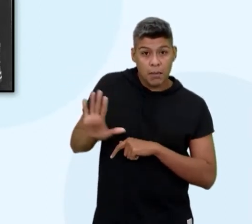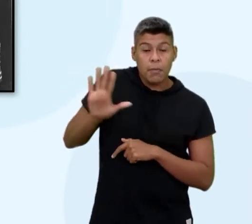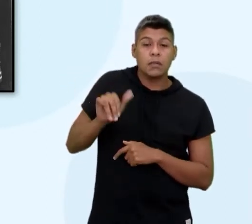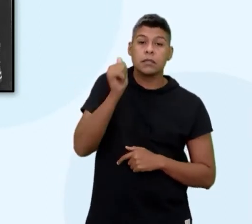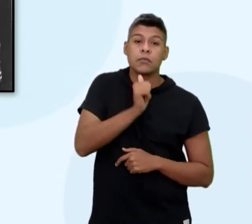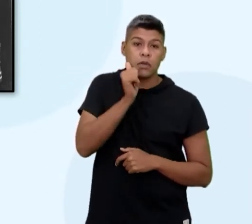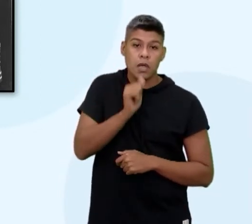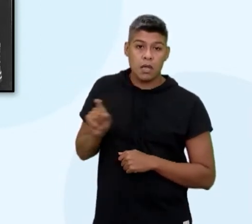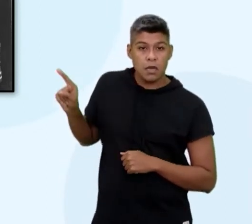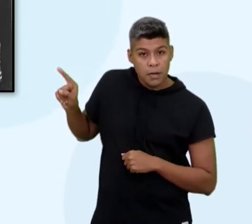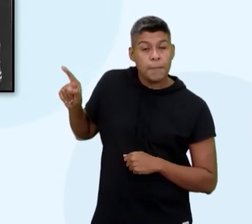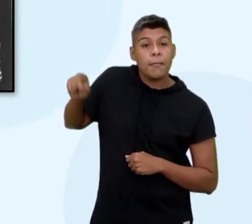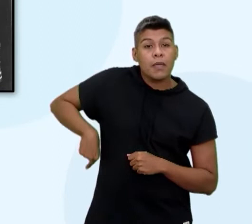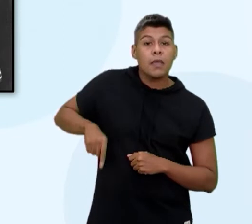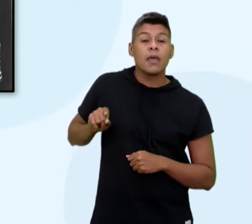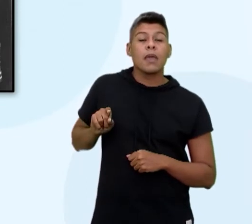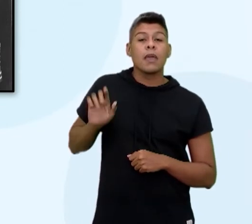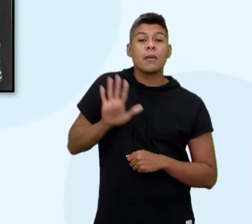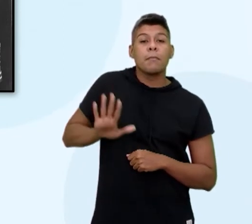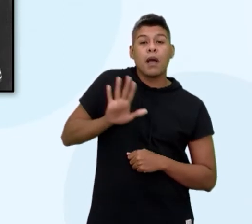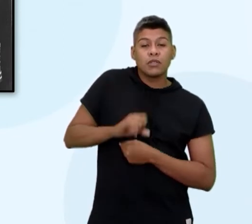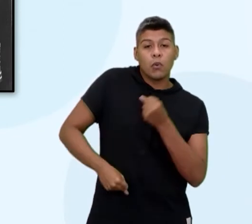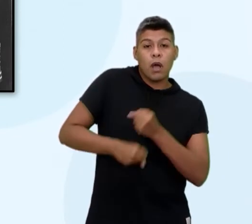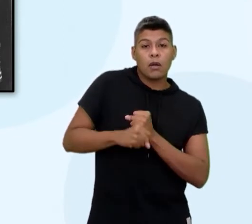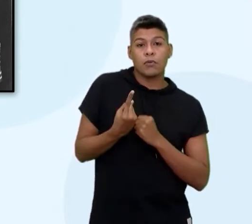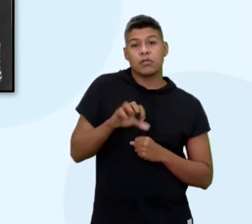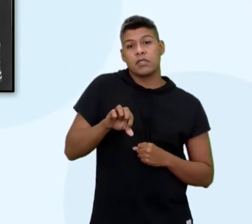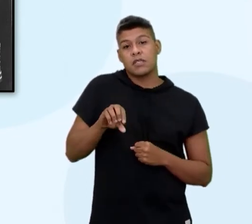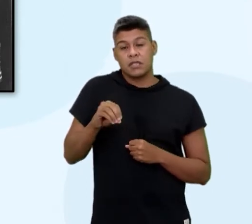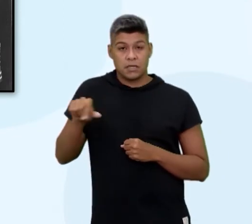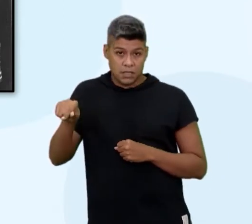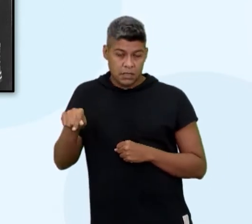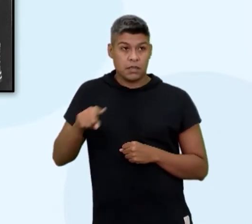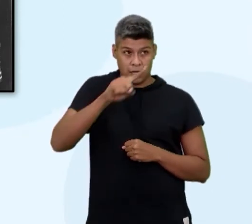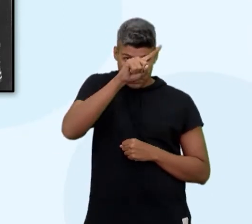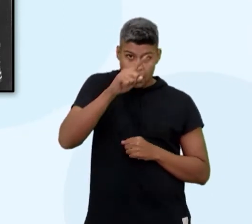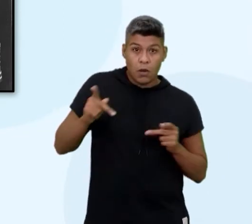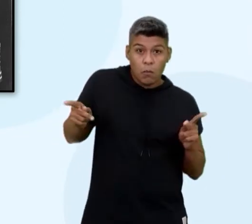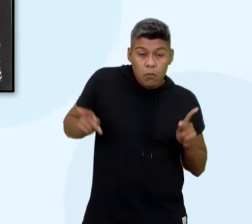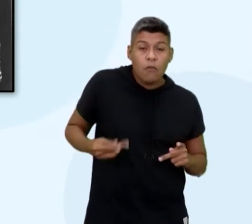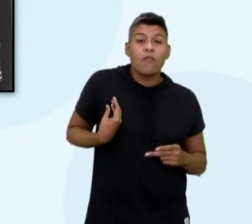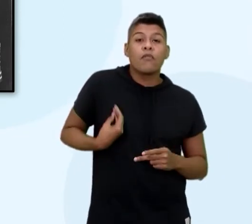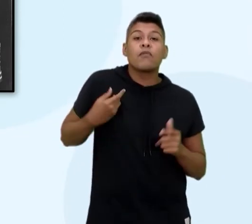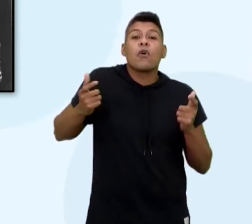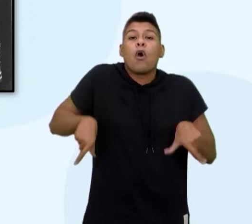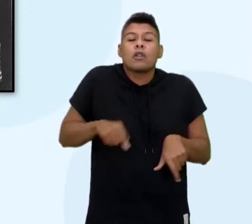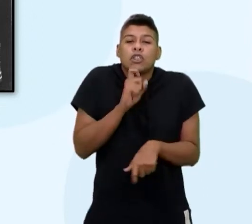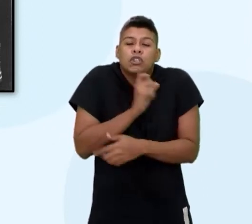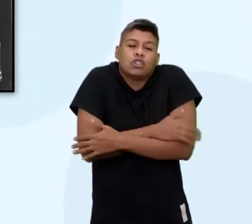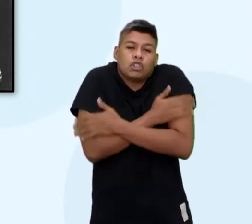uma mulher Inuit, essa imagem é de 1907. Então, o povo Inuit é um povo que vive no